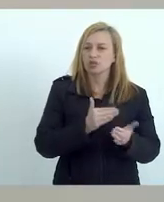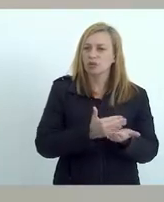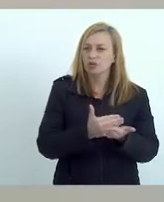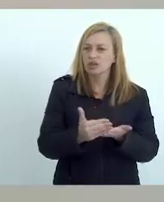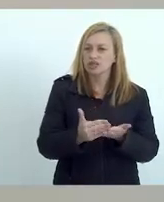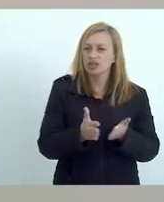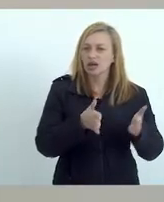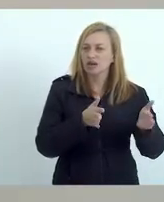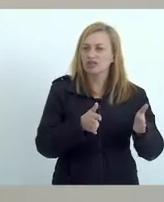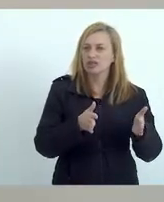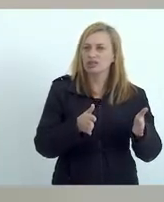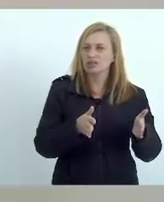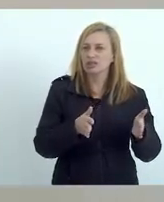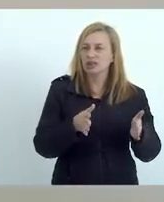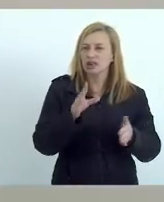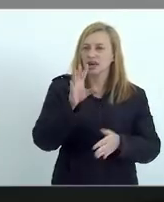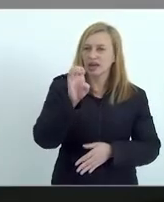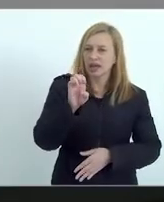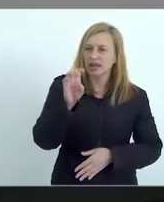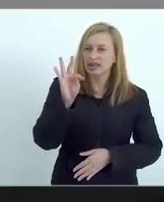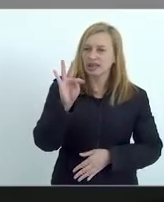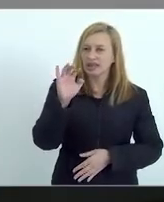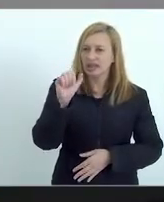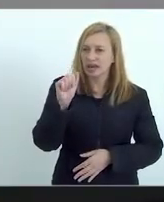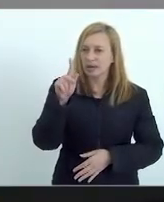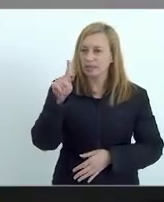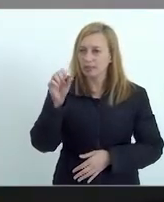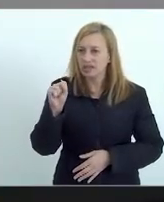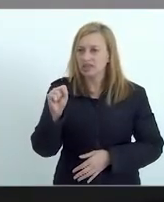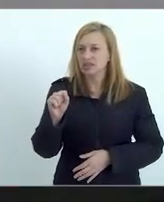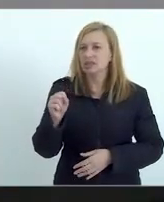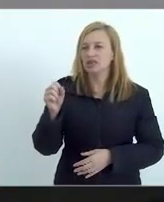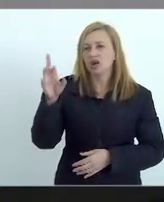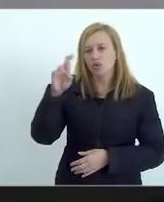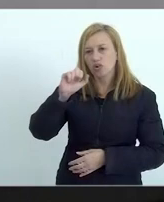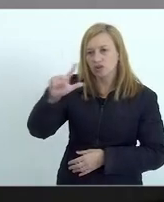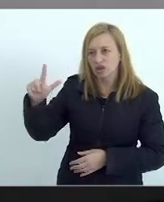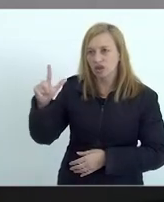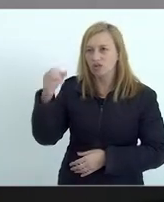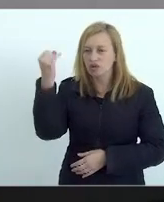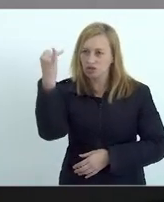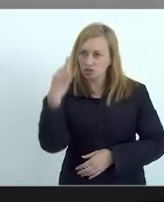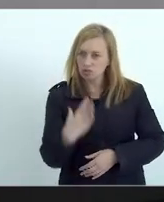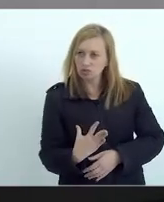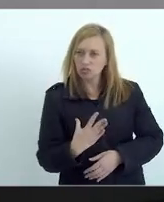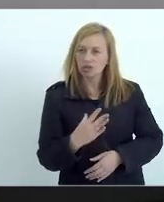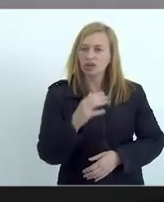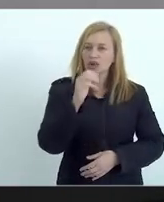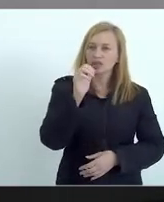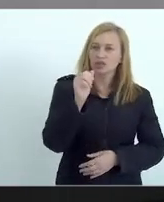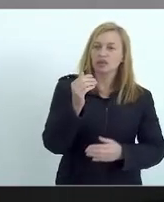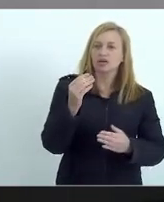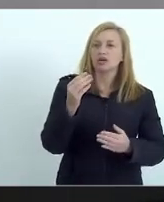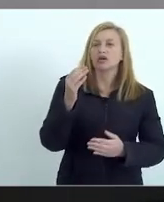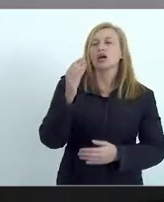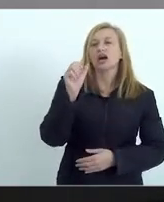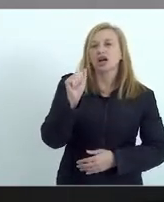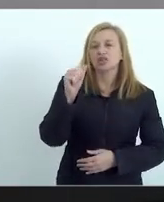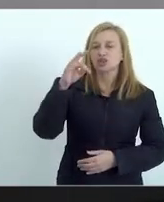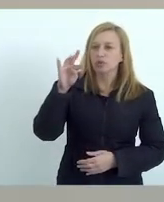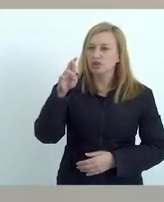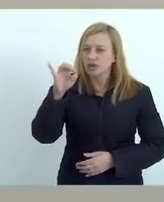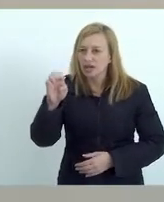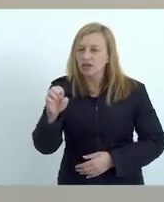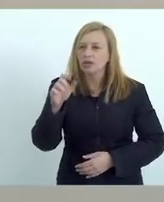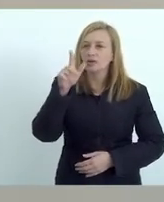etapas inclusive que foi mencionada pela pela Coronel antropométrico psicotécnico